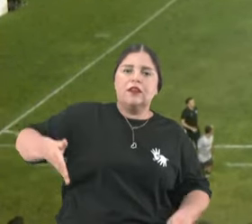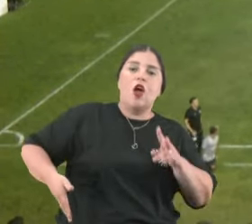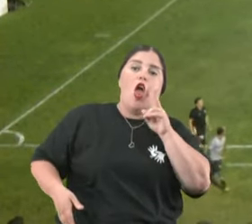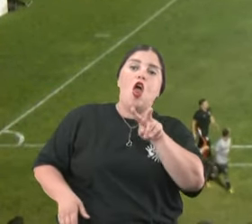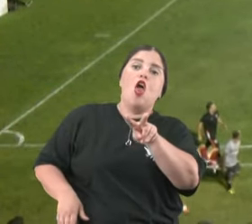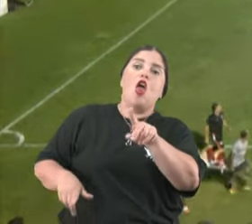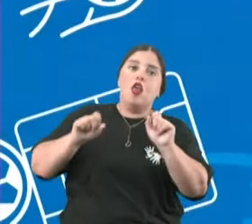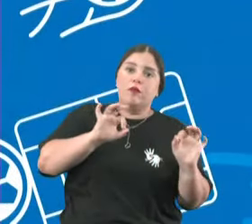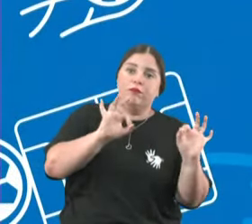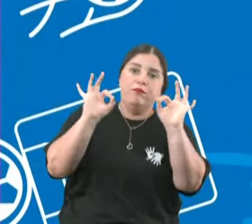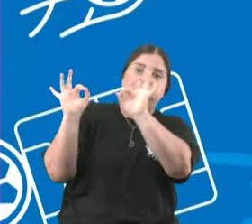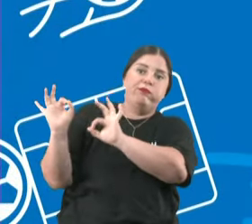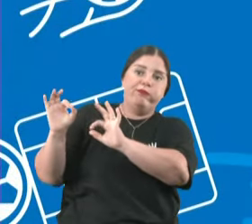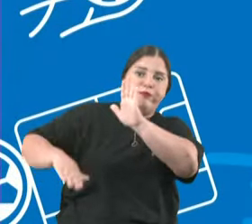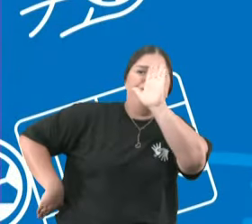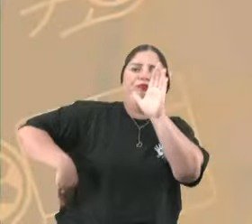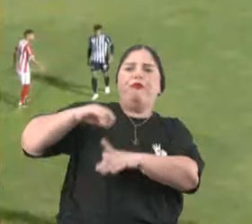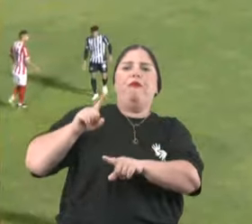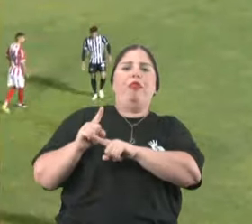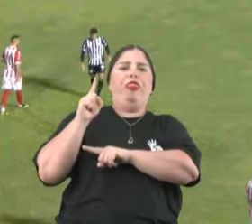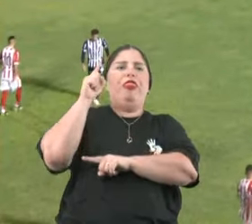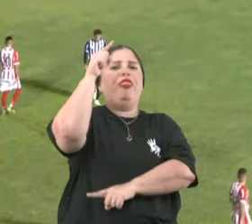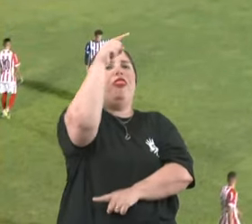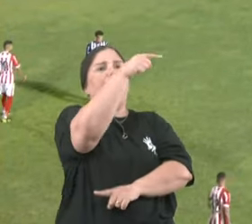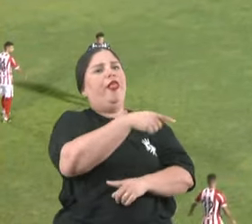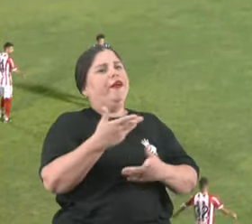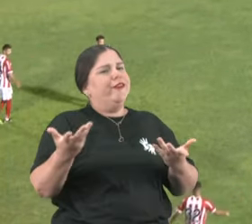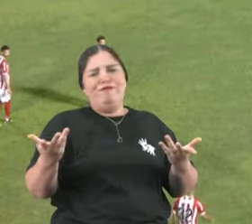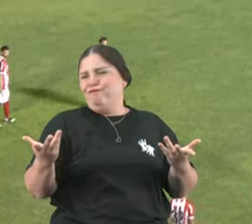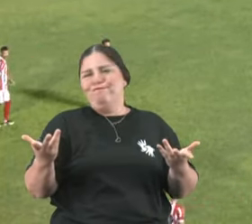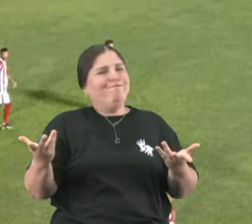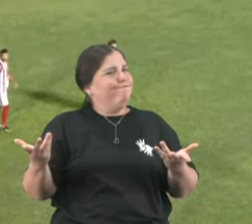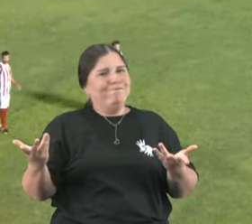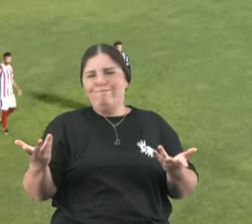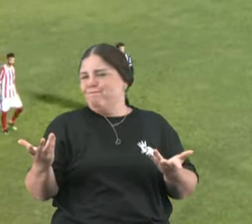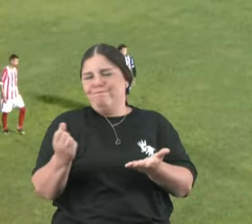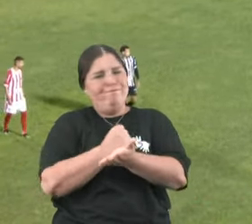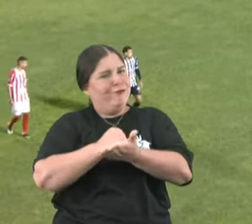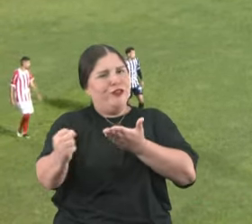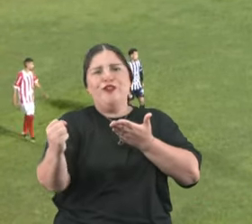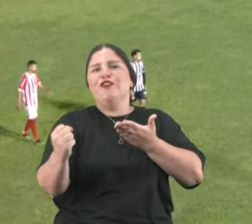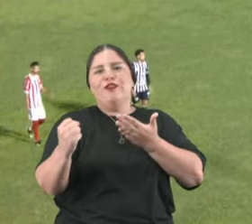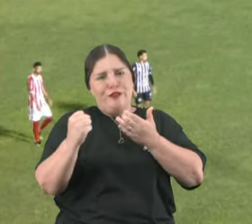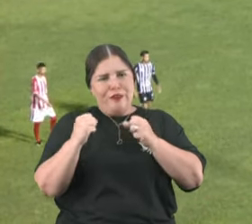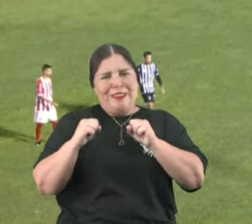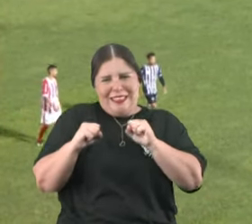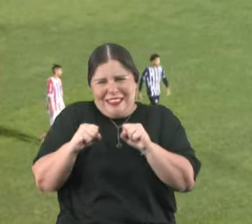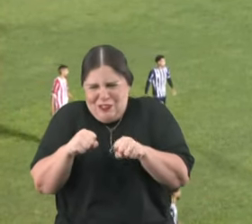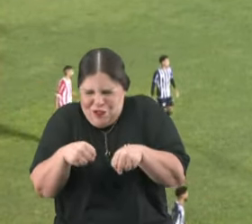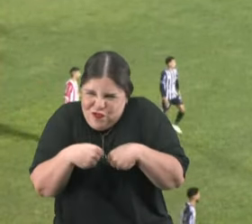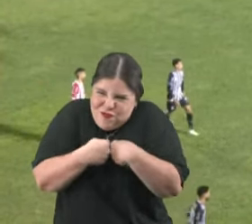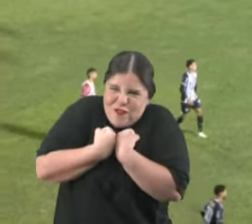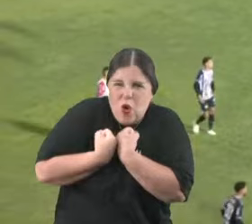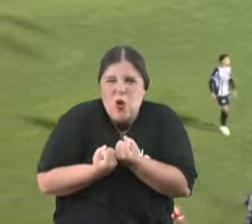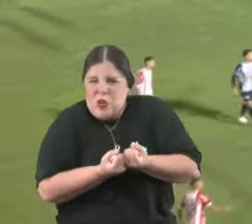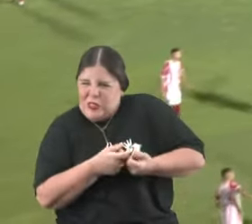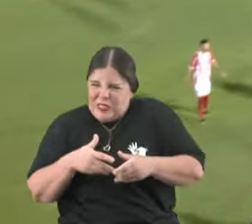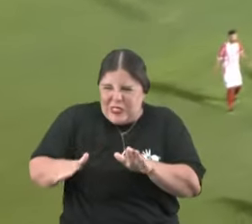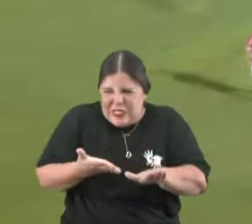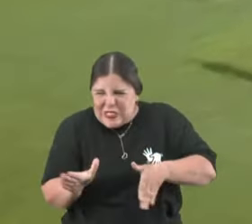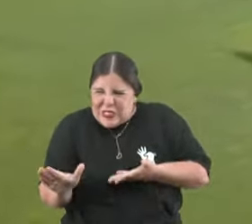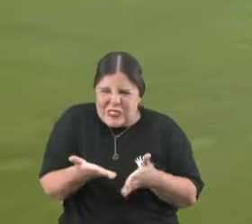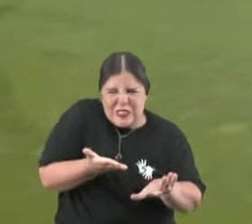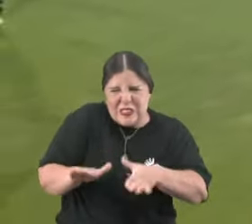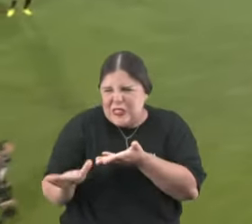linha. Não foi um passe do Gabriel, foi um chute. Ele se esforçou para dominar na hora, depois da bola dominada. Quando